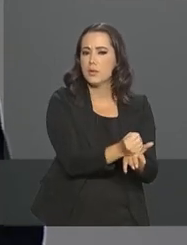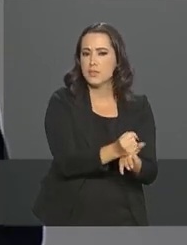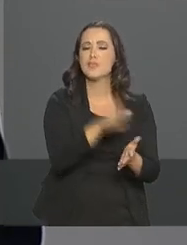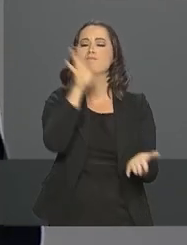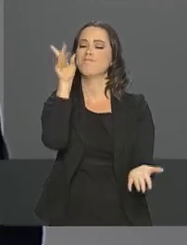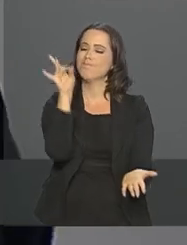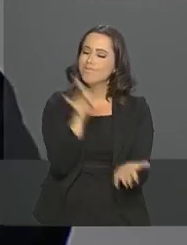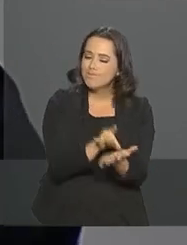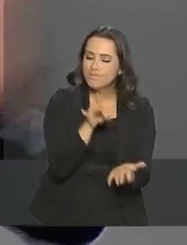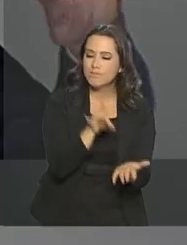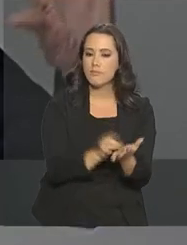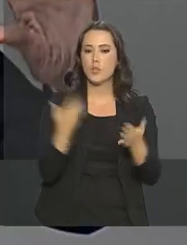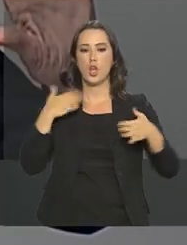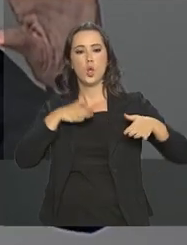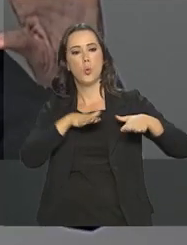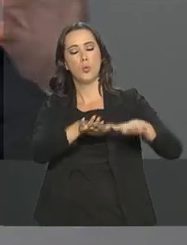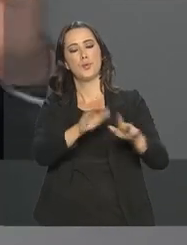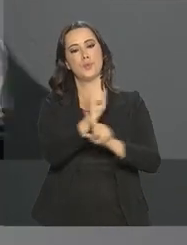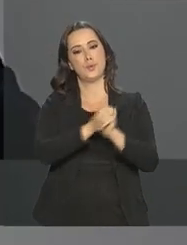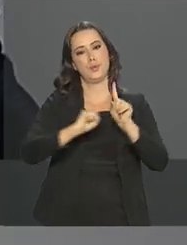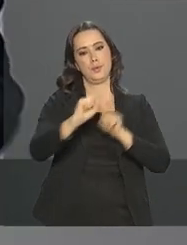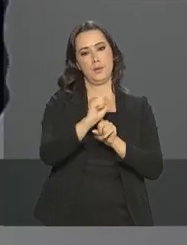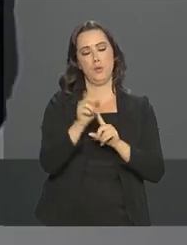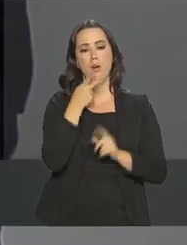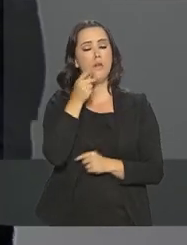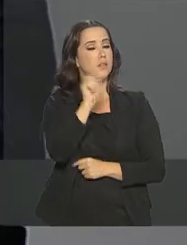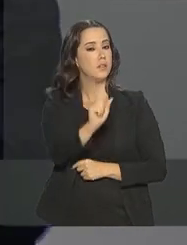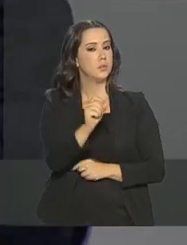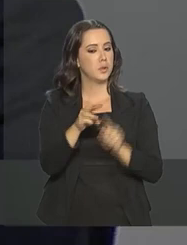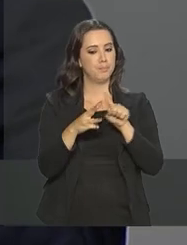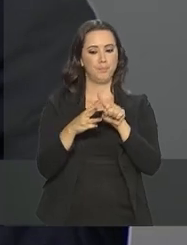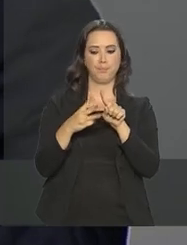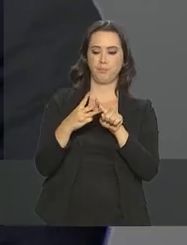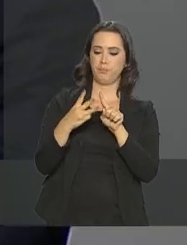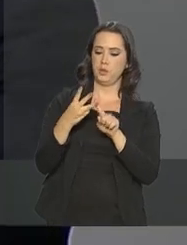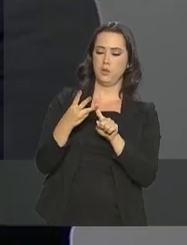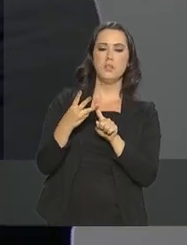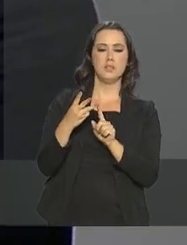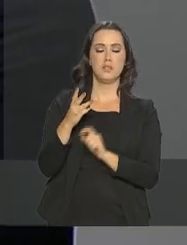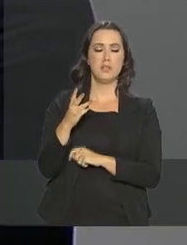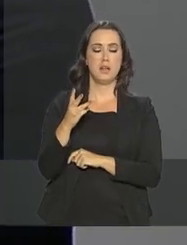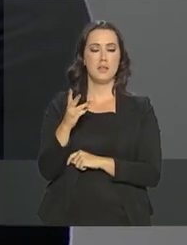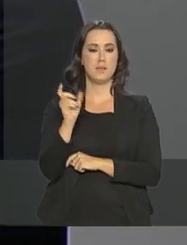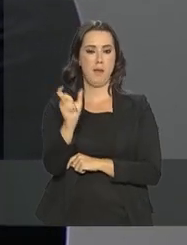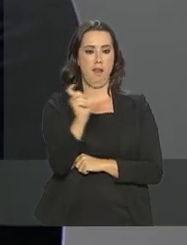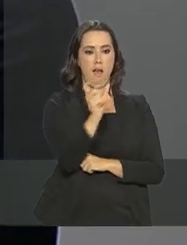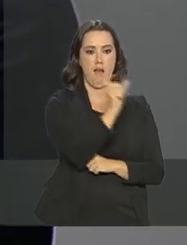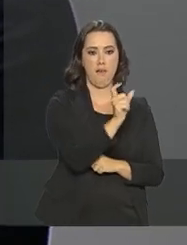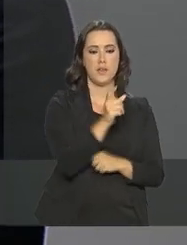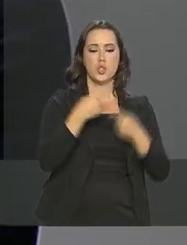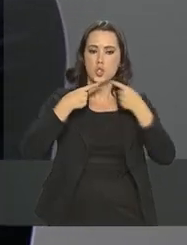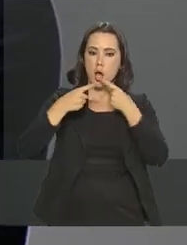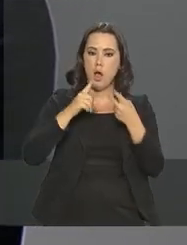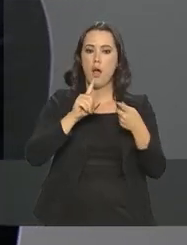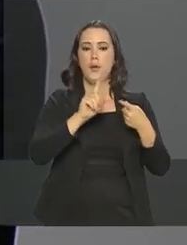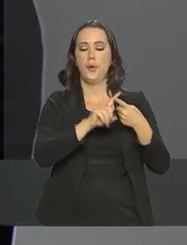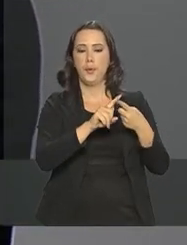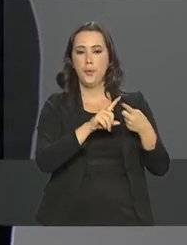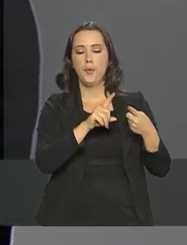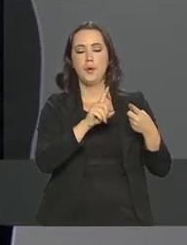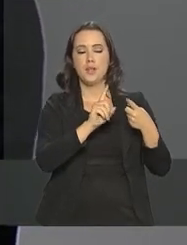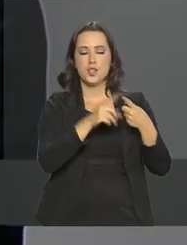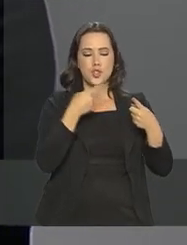social então estou dizendo isso quer dizer que essas três palavras diálogo responsabilidade fiscal responsabilidade